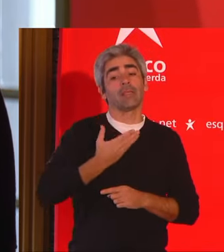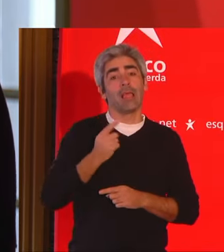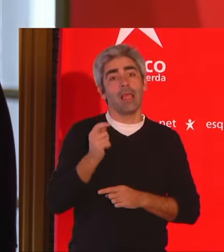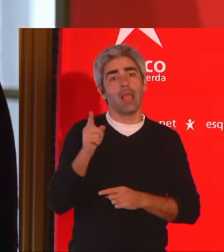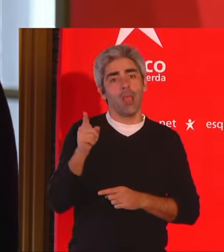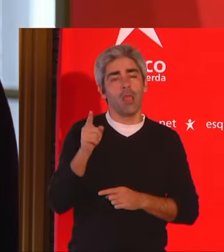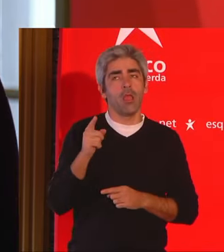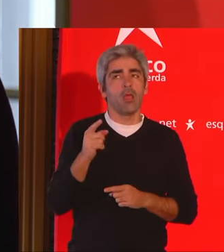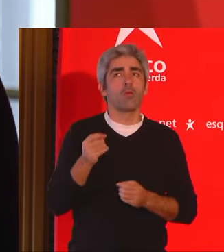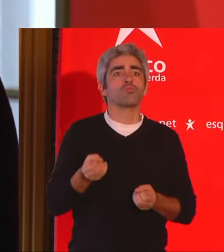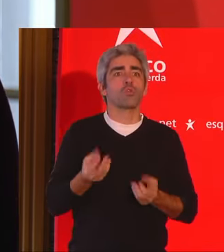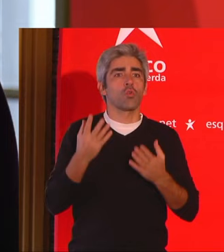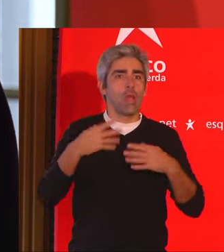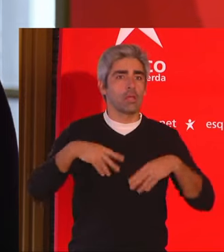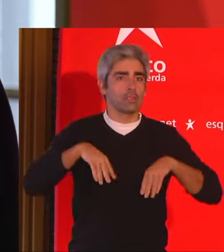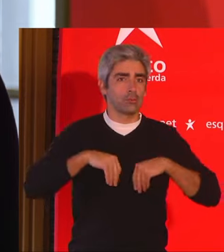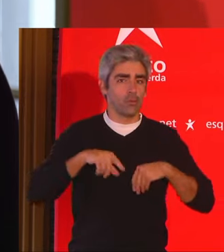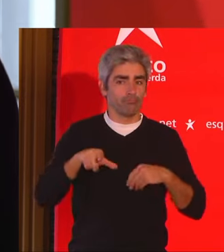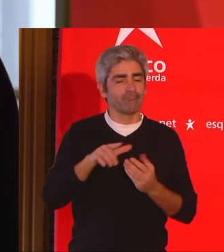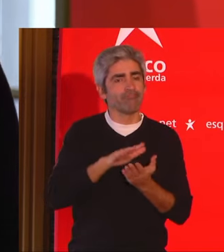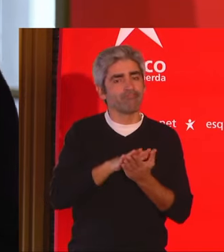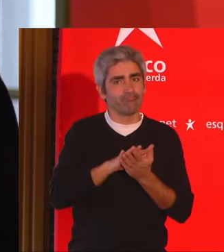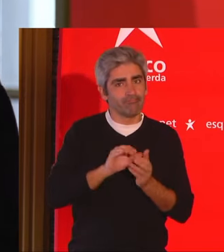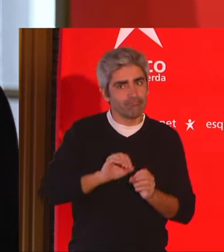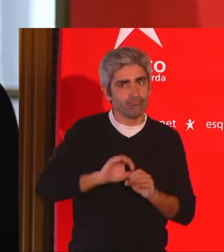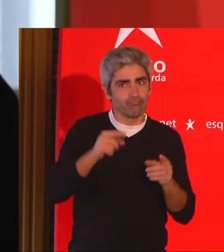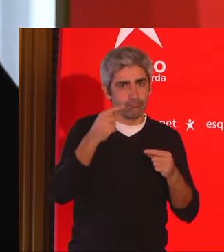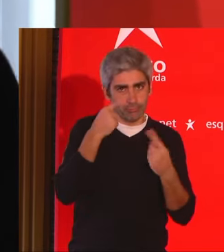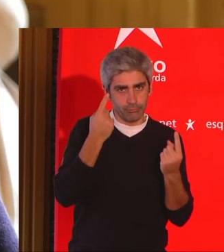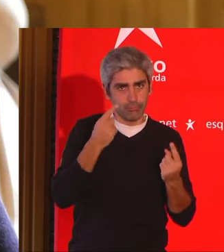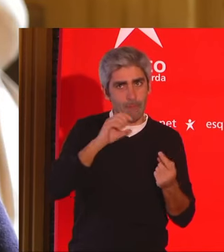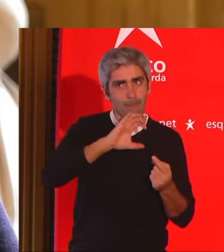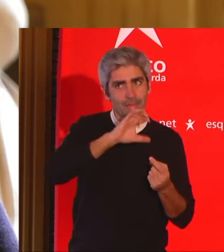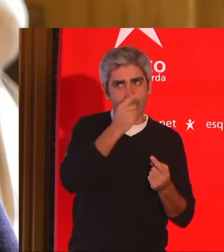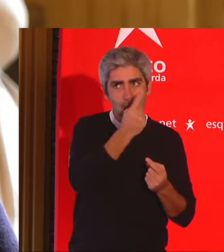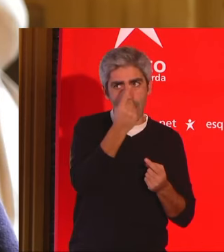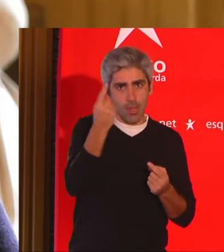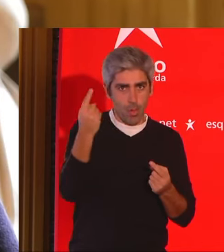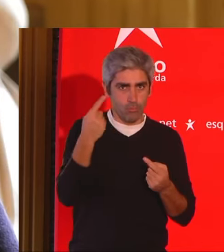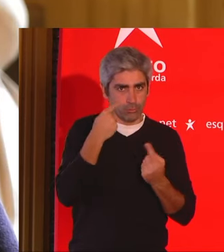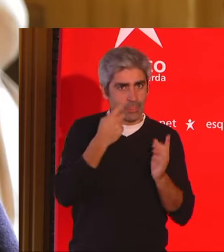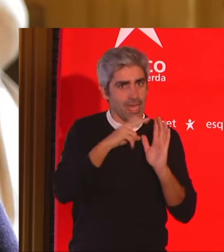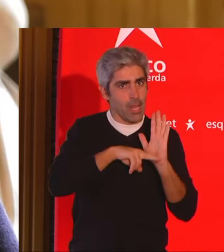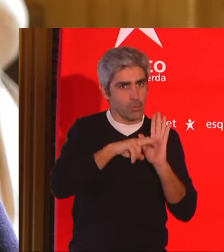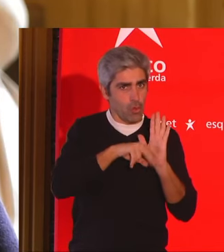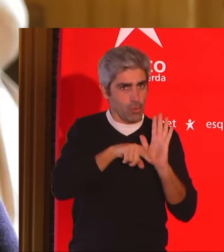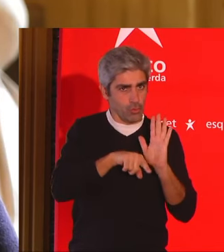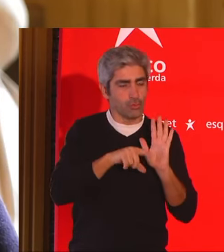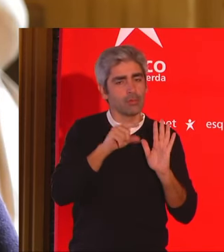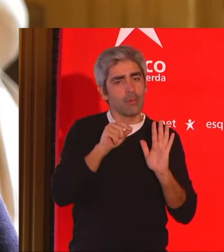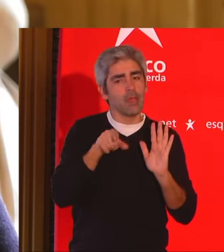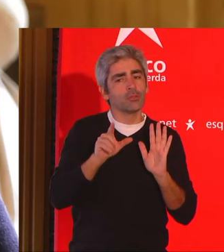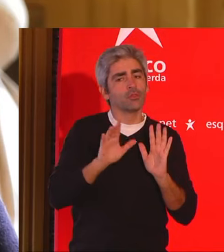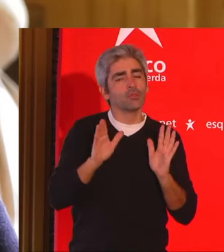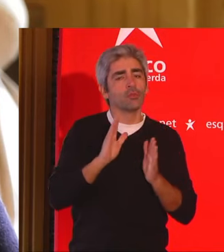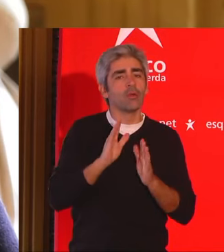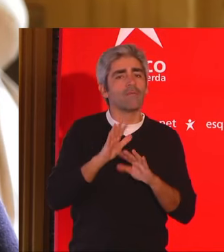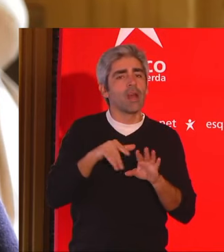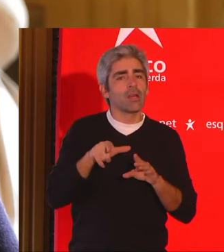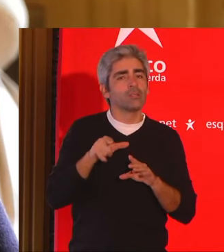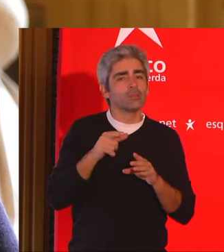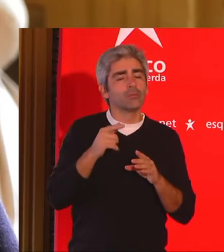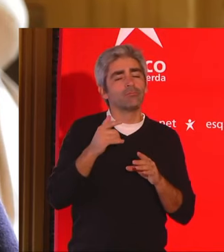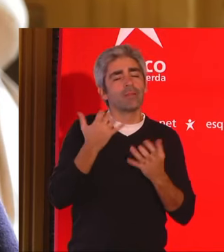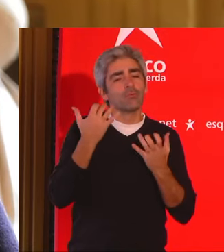aceitar esta publicação dos relatórios país por país, e ainda o faz só na base dos